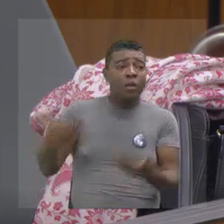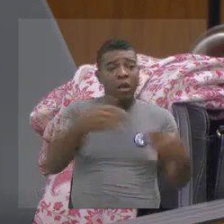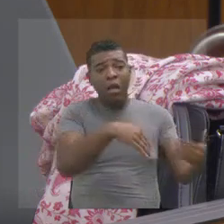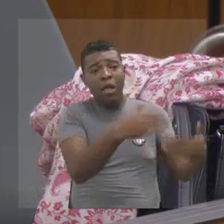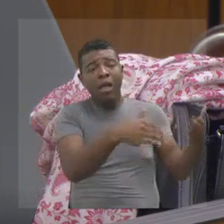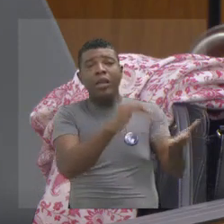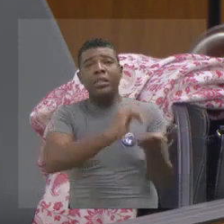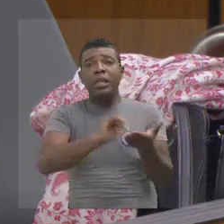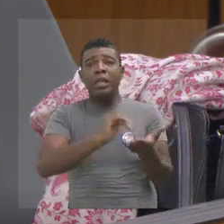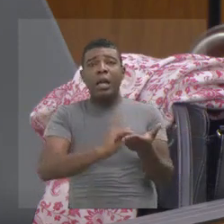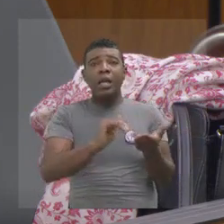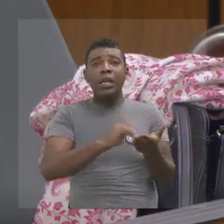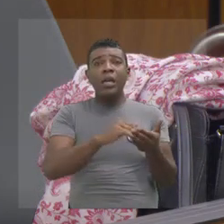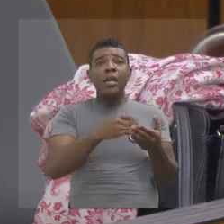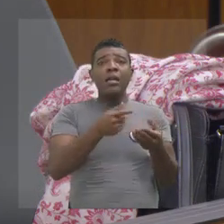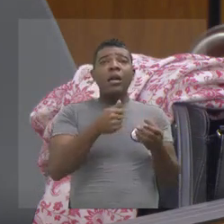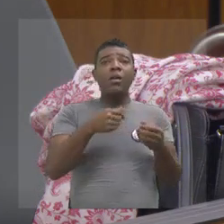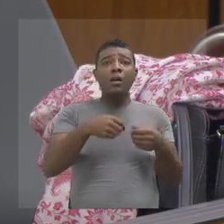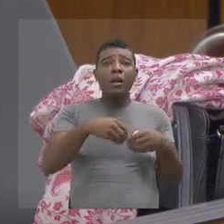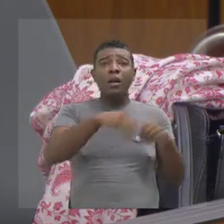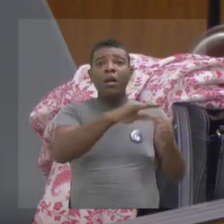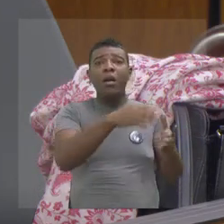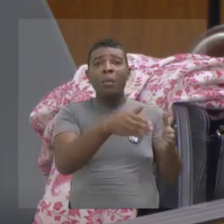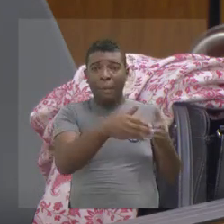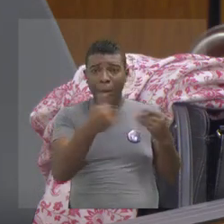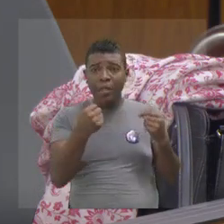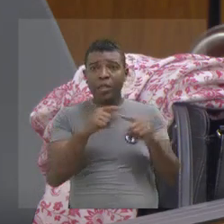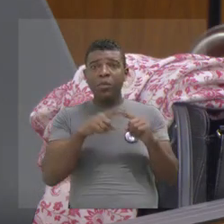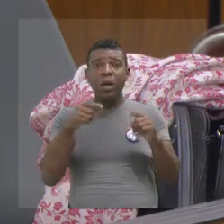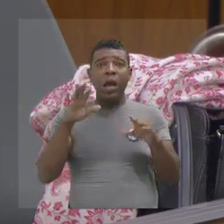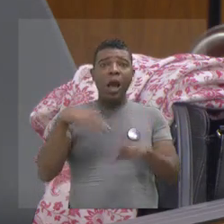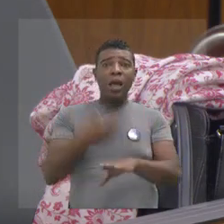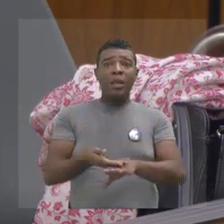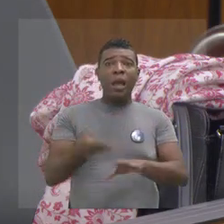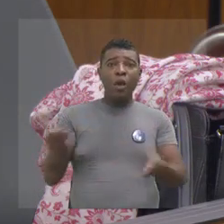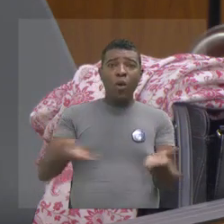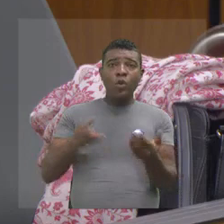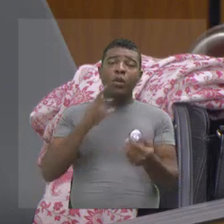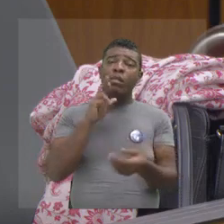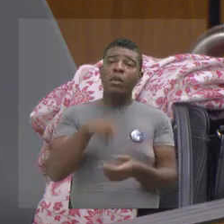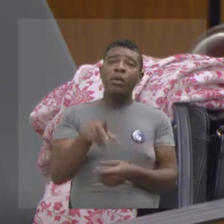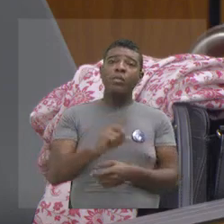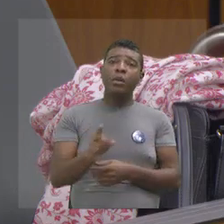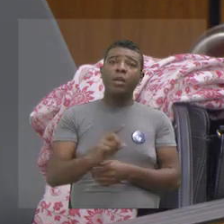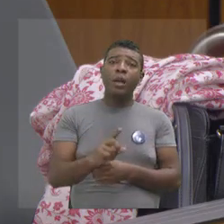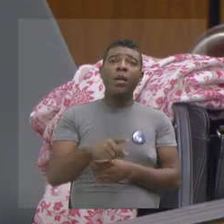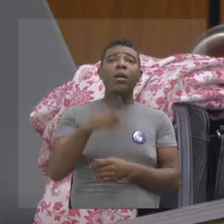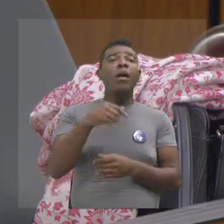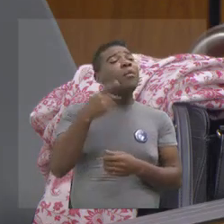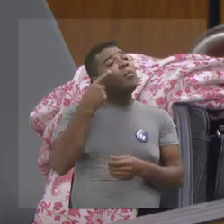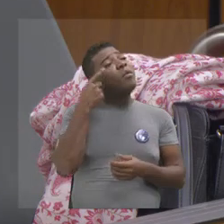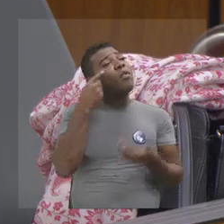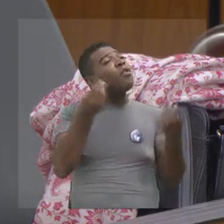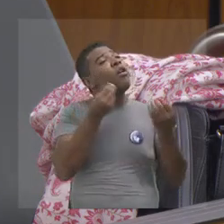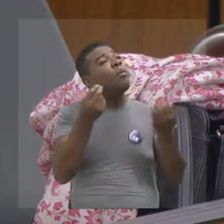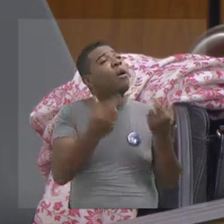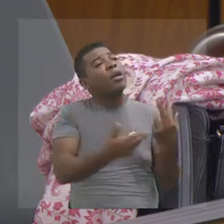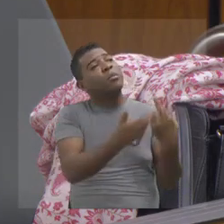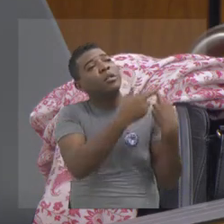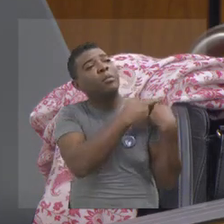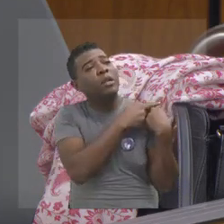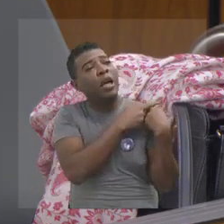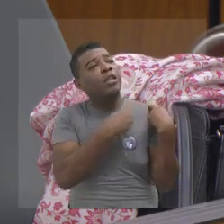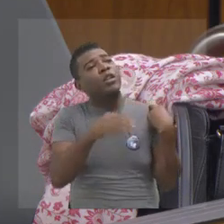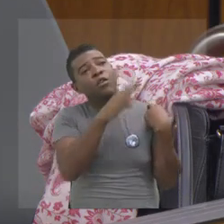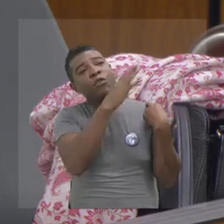mas não foi respondido ainda então eu aproveito para saber o que que tá sendo feito em relação a apuração da responsabilidade funcional dos